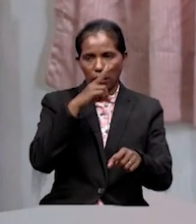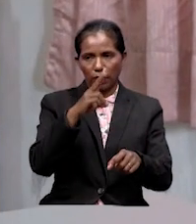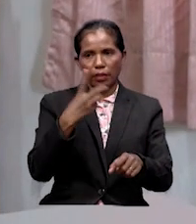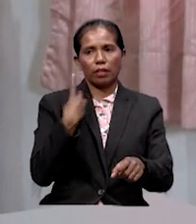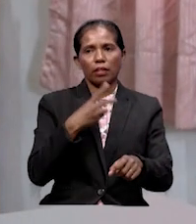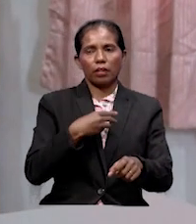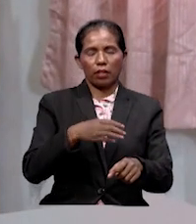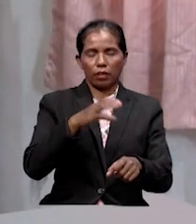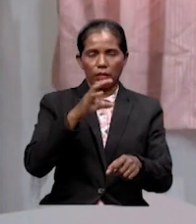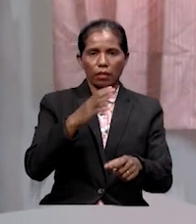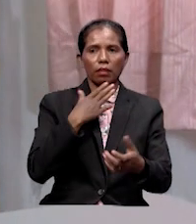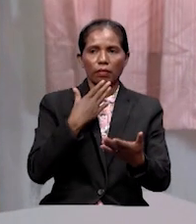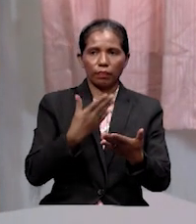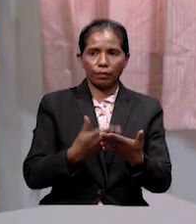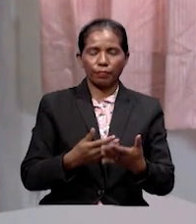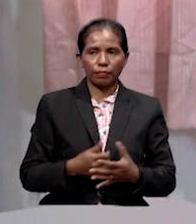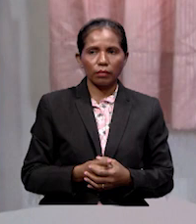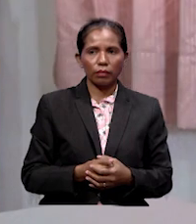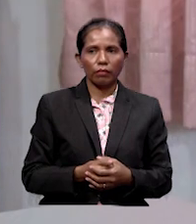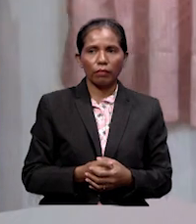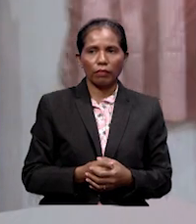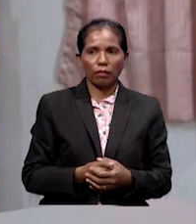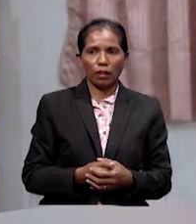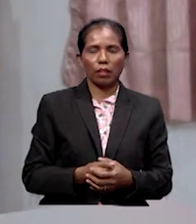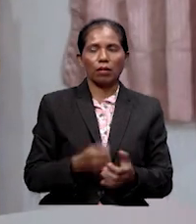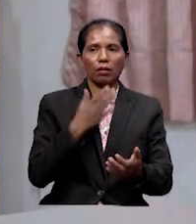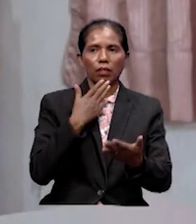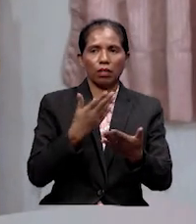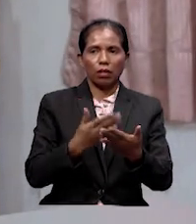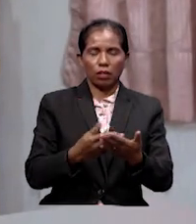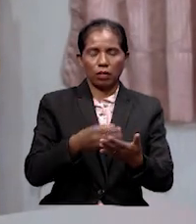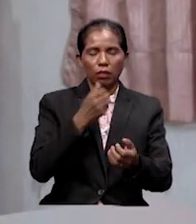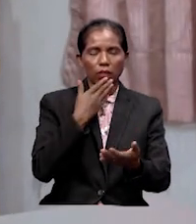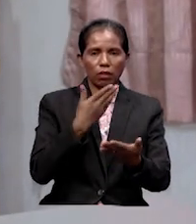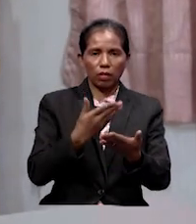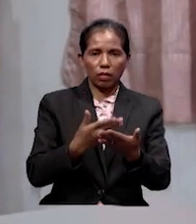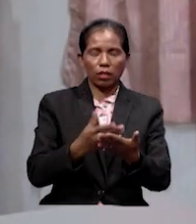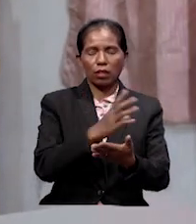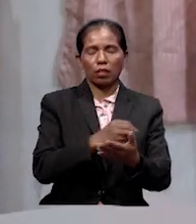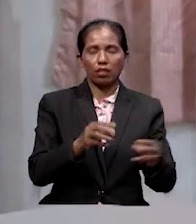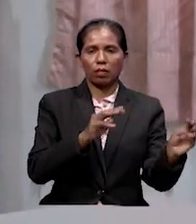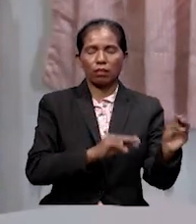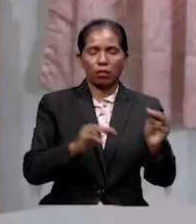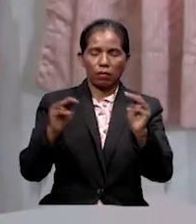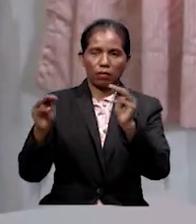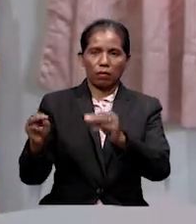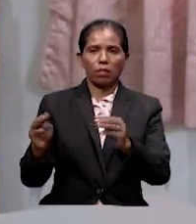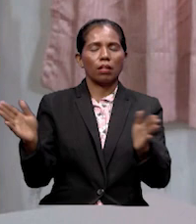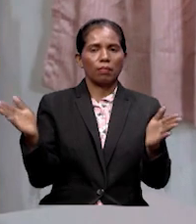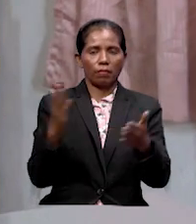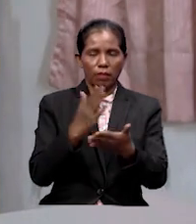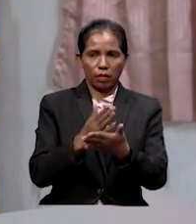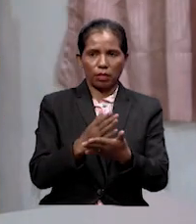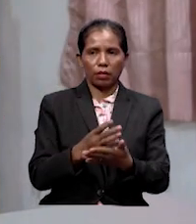konsumo saudável ita konsumo moderado ne ho konsumo ida ke ultrapasa ni ne limites ne ir ne